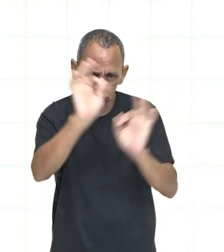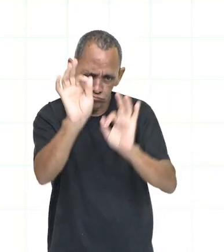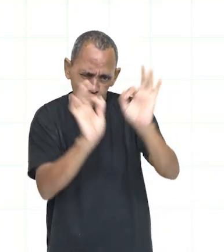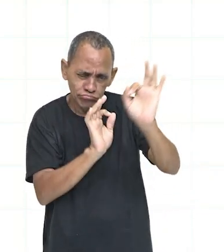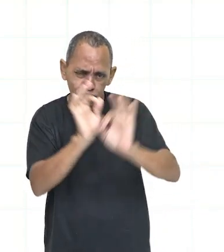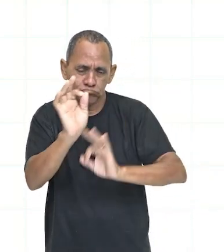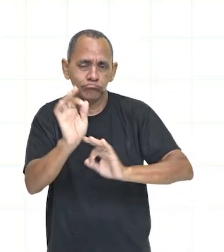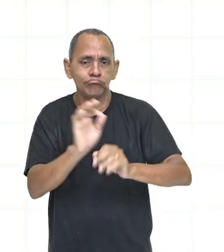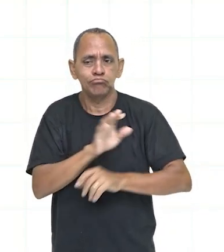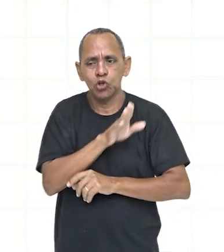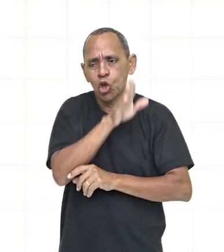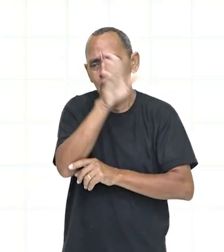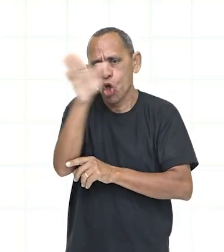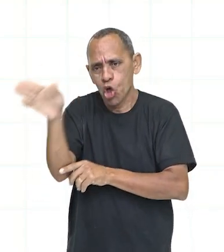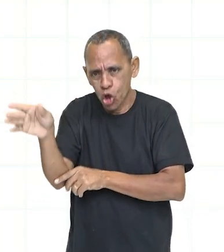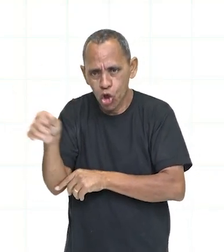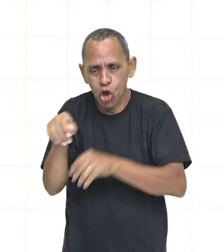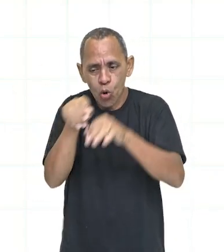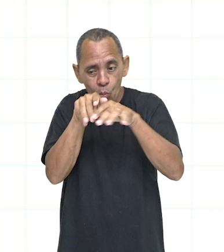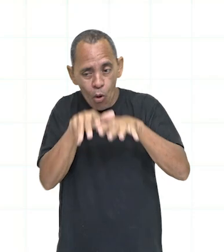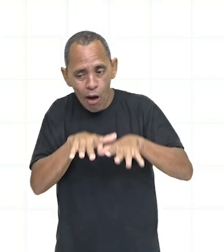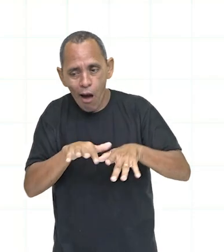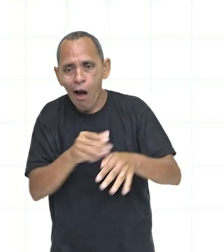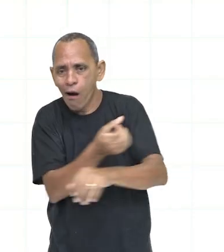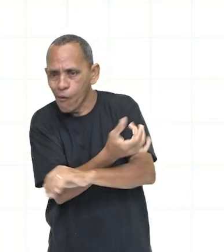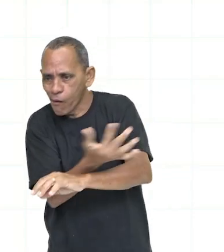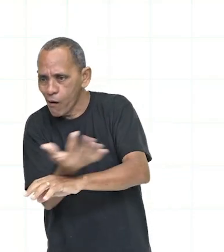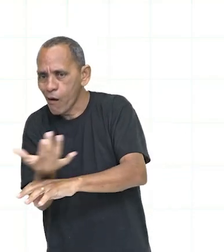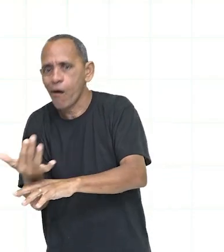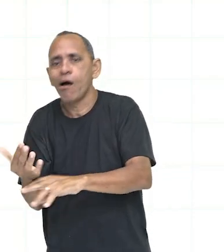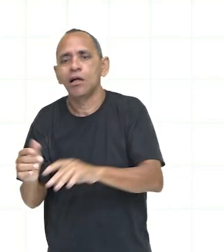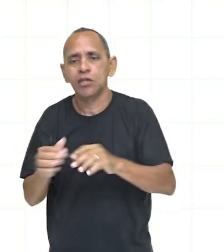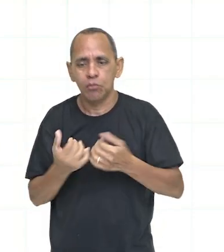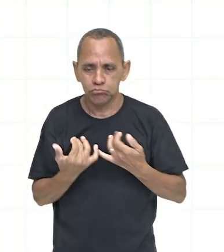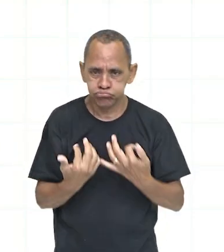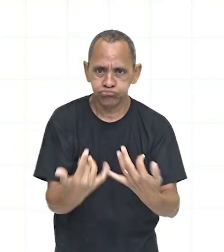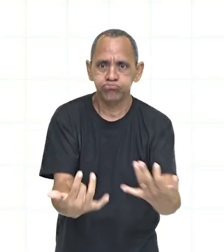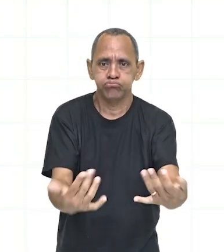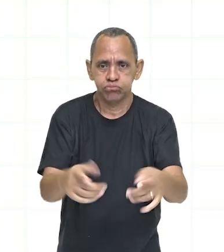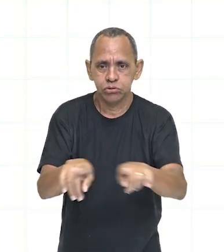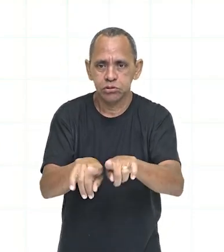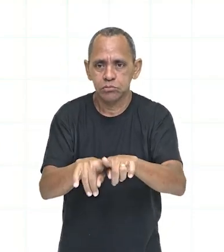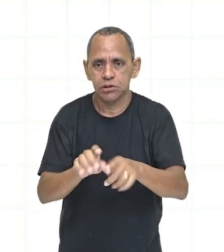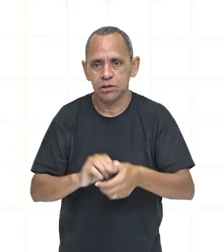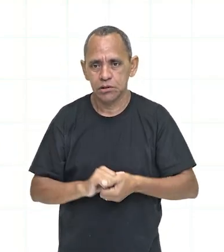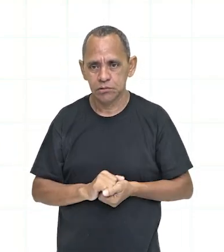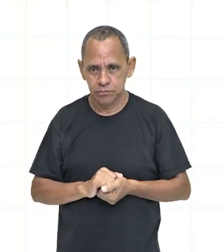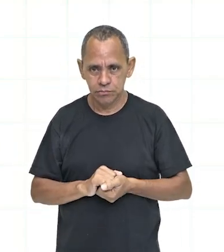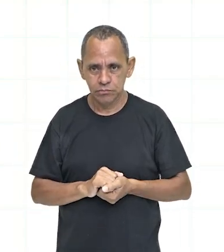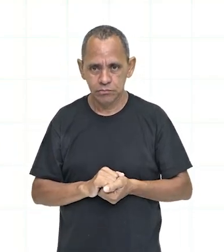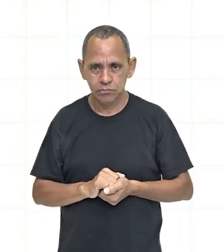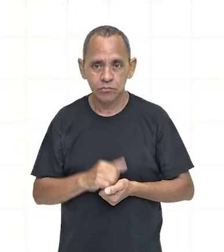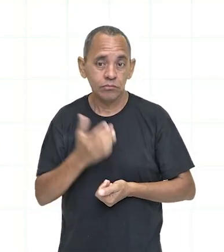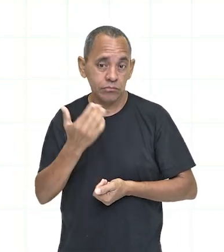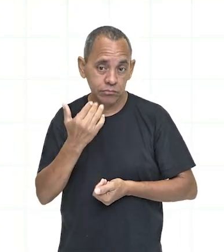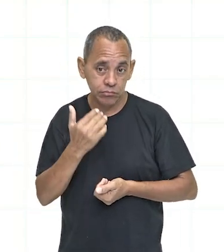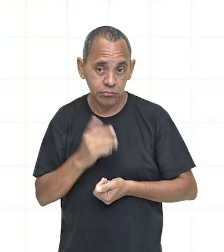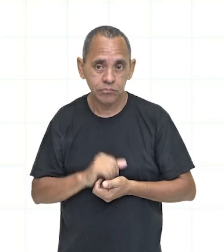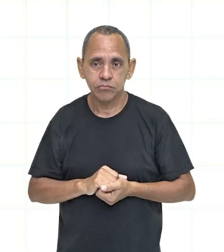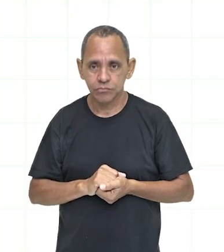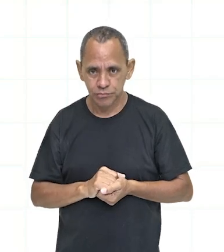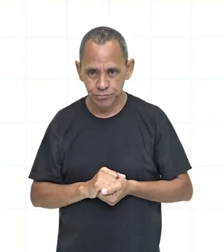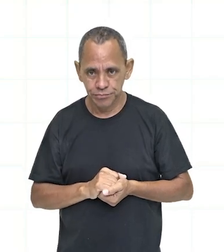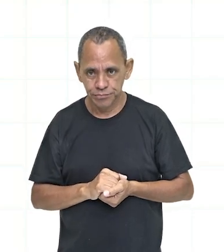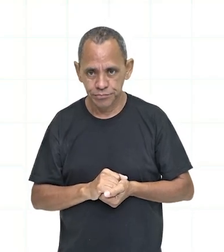no parque. Então, essa ação aqui, que está no futuro, olha só, will e o verbo plan. Então, essa ação só acontecerá se a